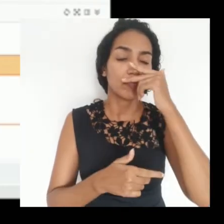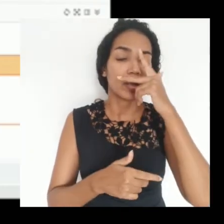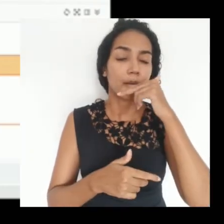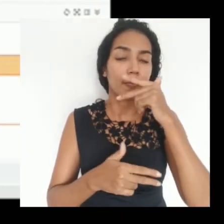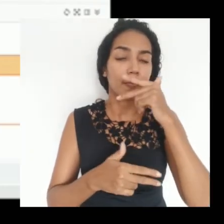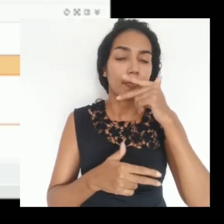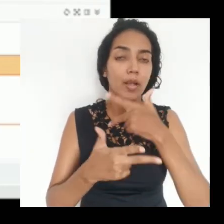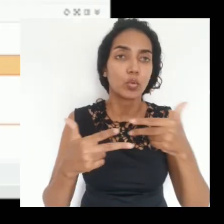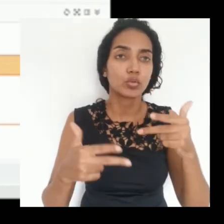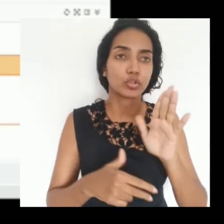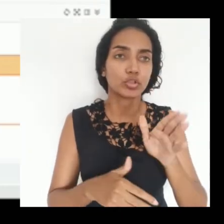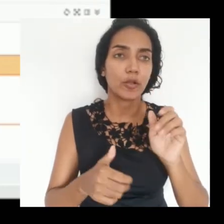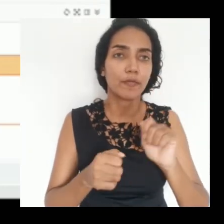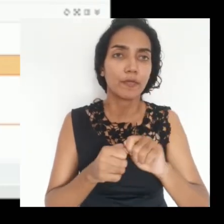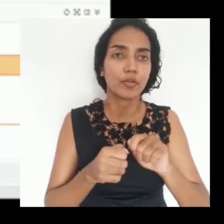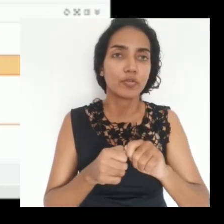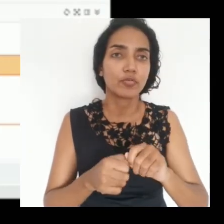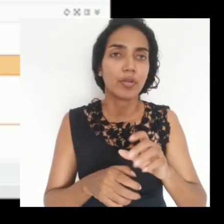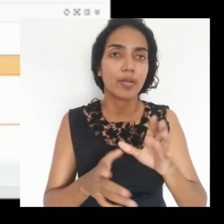Dis.departamentos.add